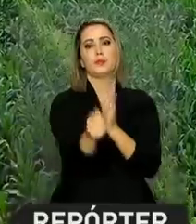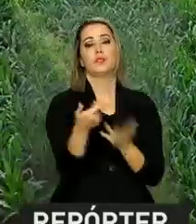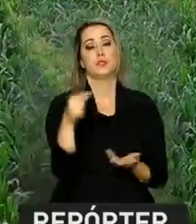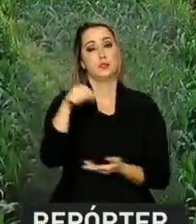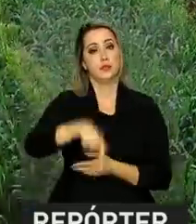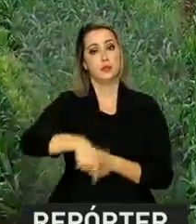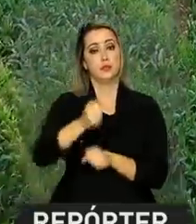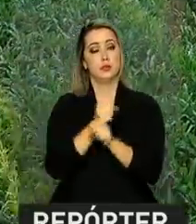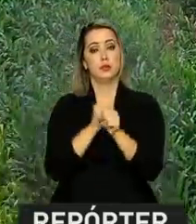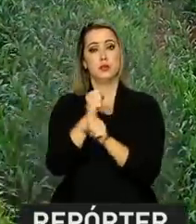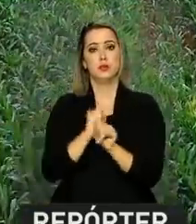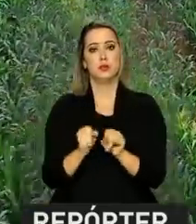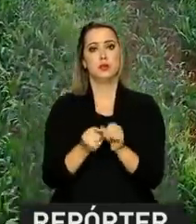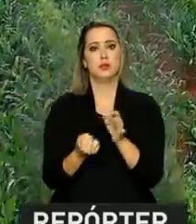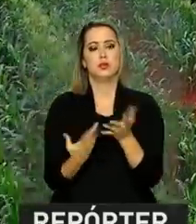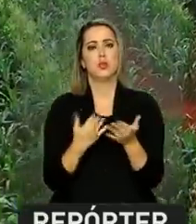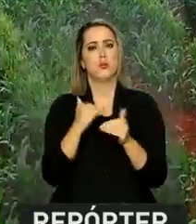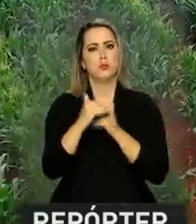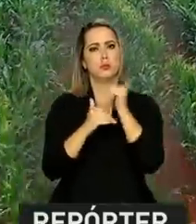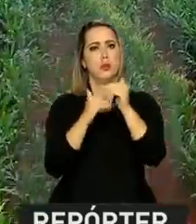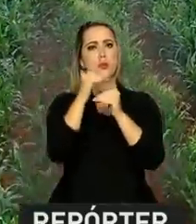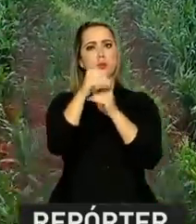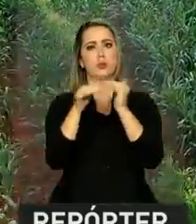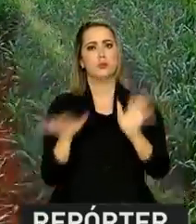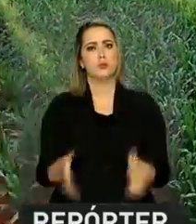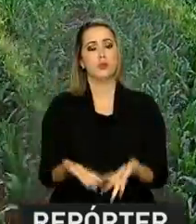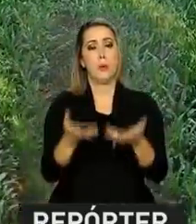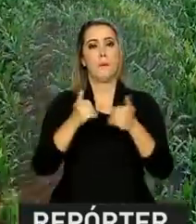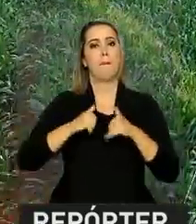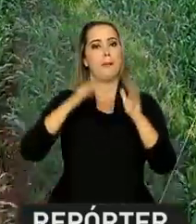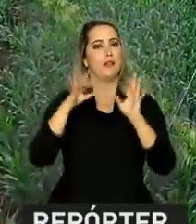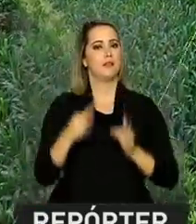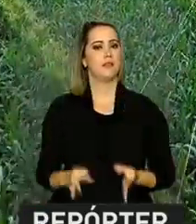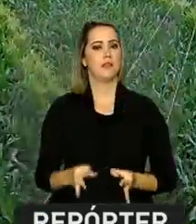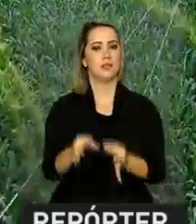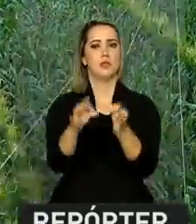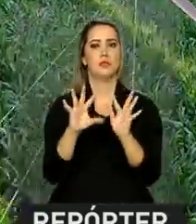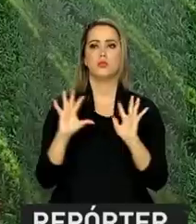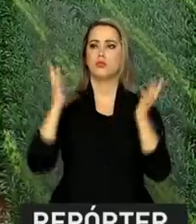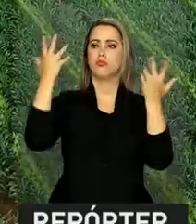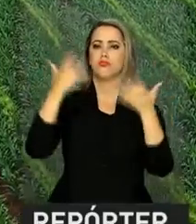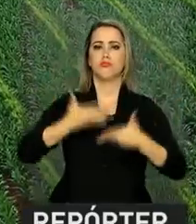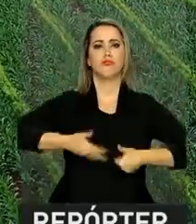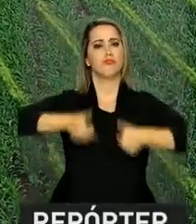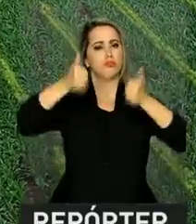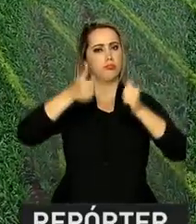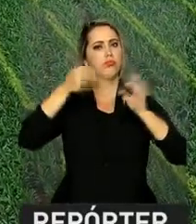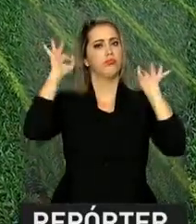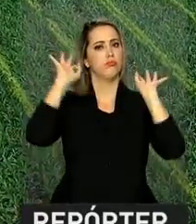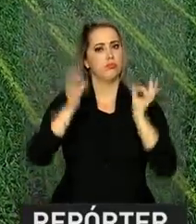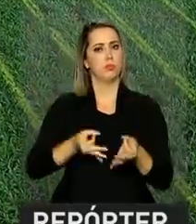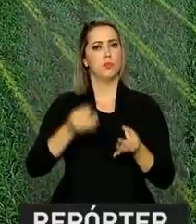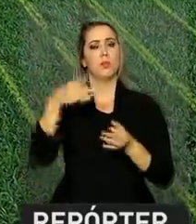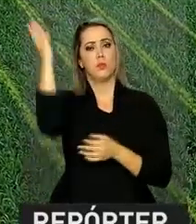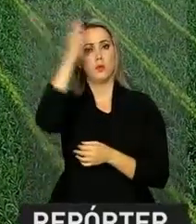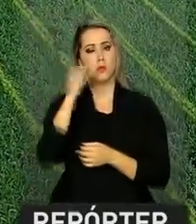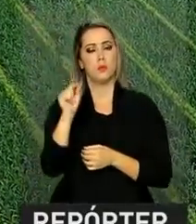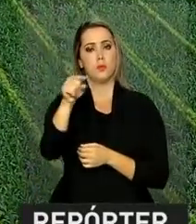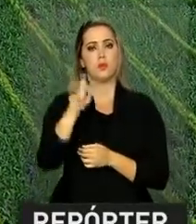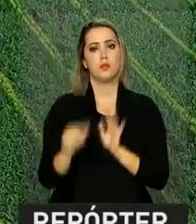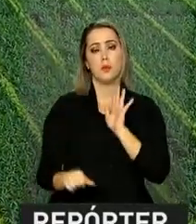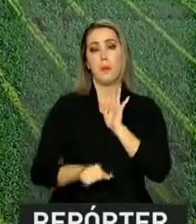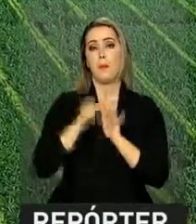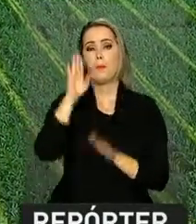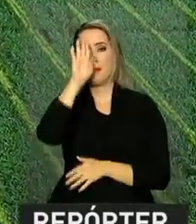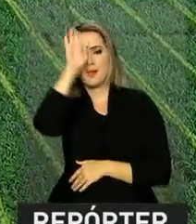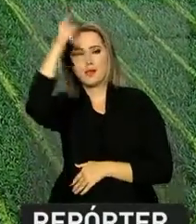O aumento na produtividade, com mais tecnologia e o clima favorável, consolidam o Brasil como um dos